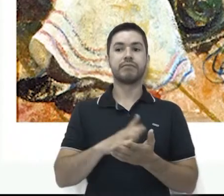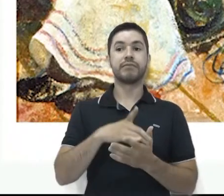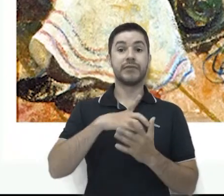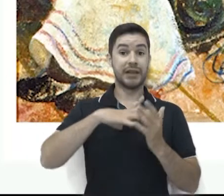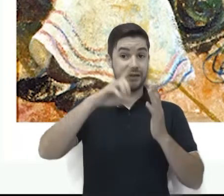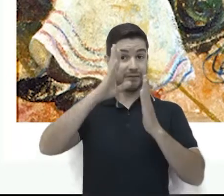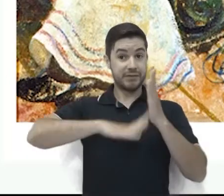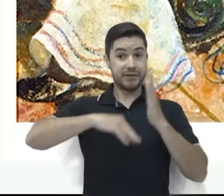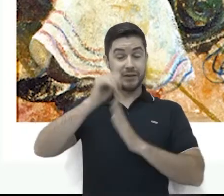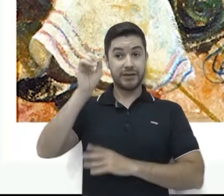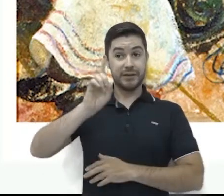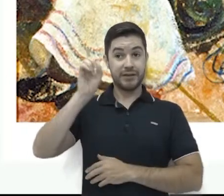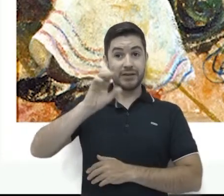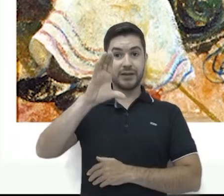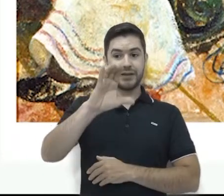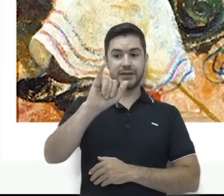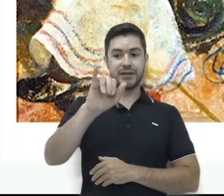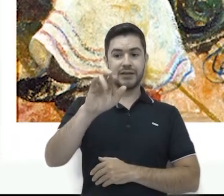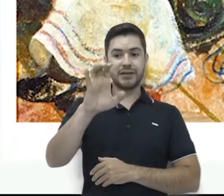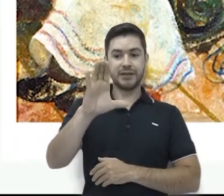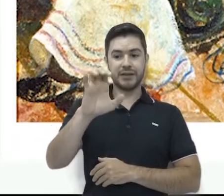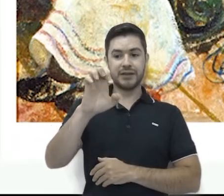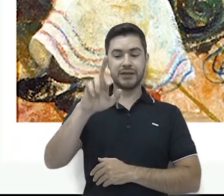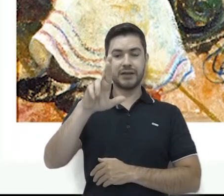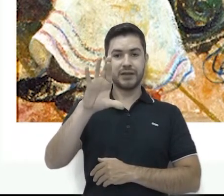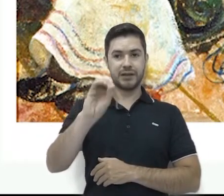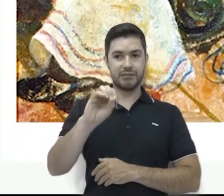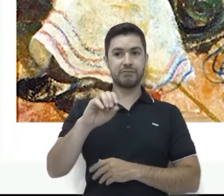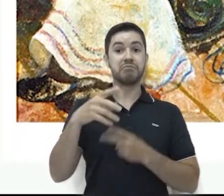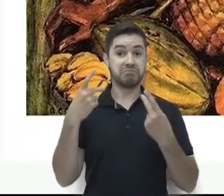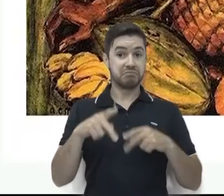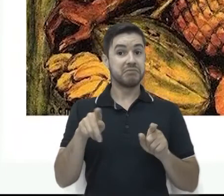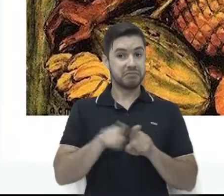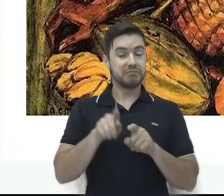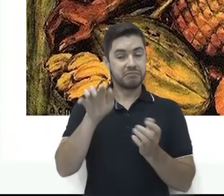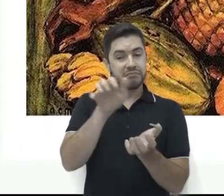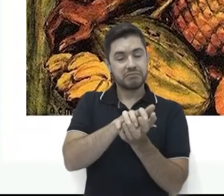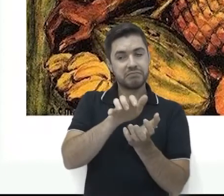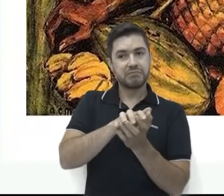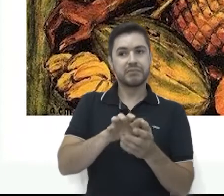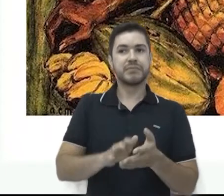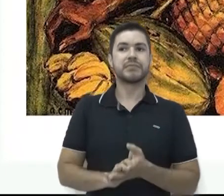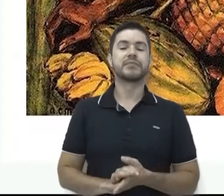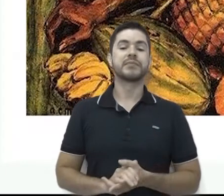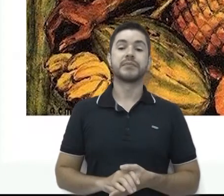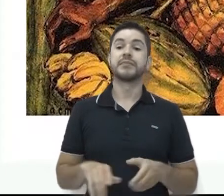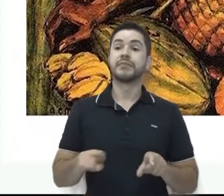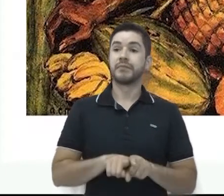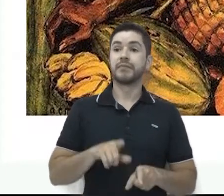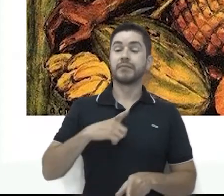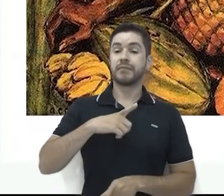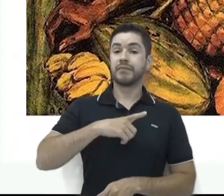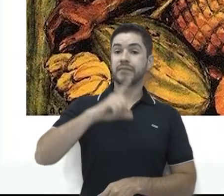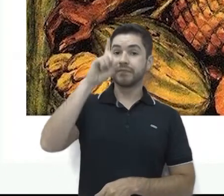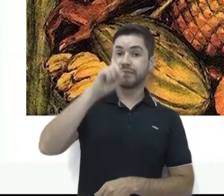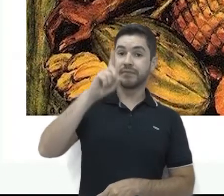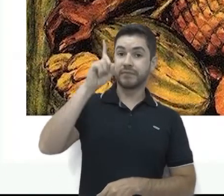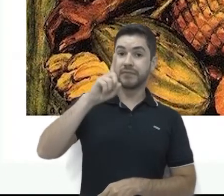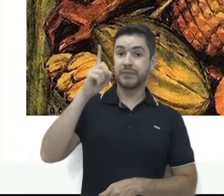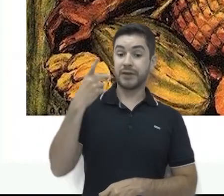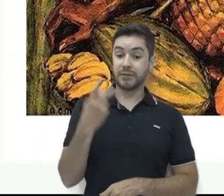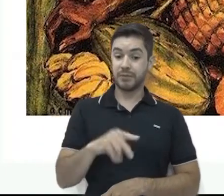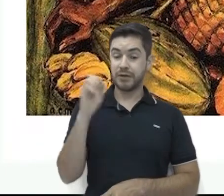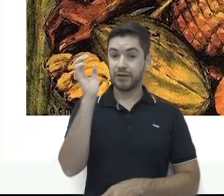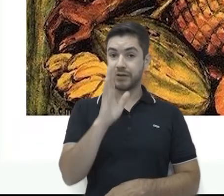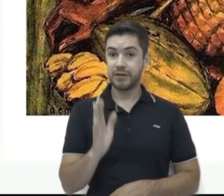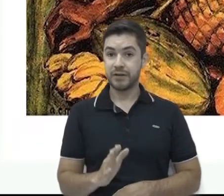nós temos uma obra de Cícero Dias, também pernambucano. E aqui nós temos outra